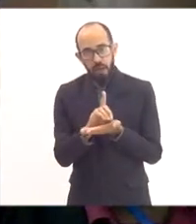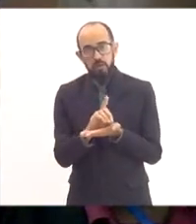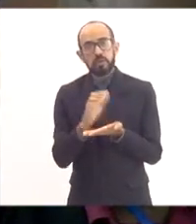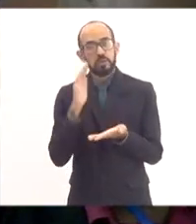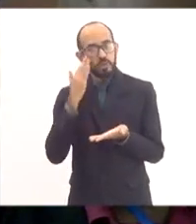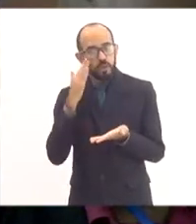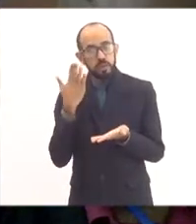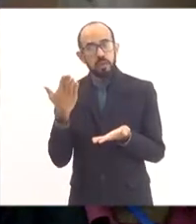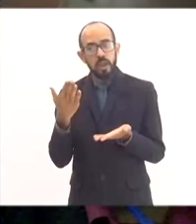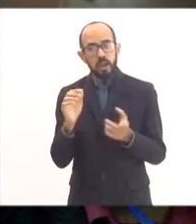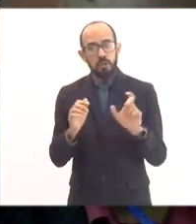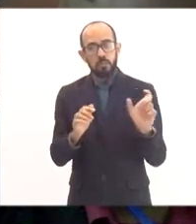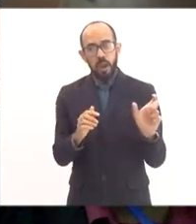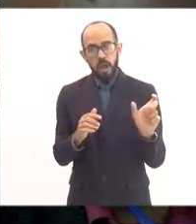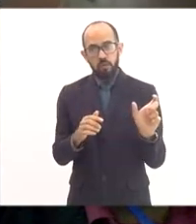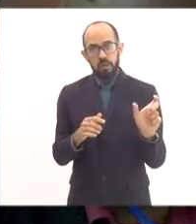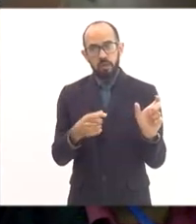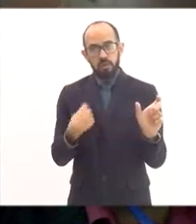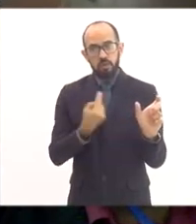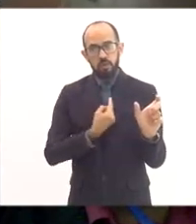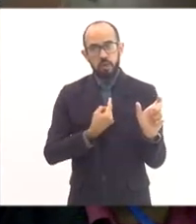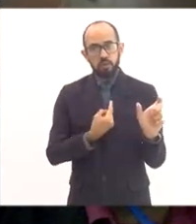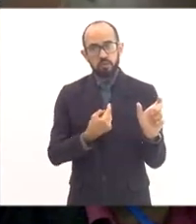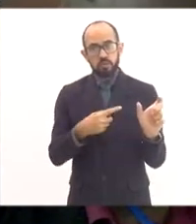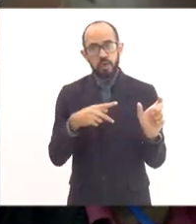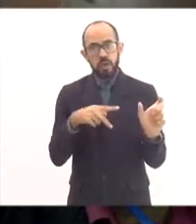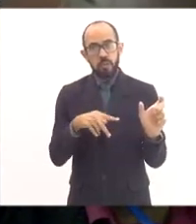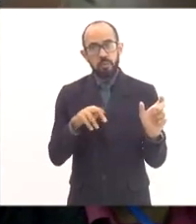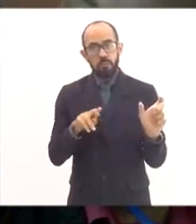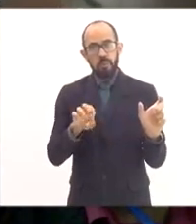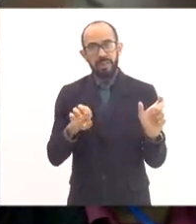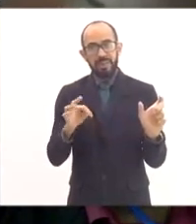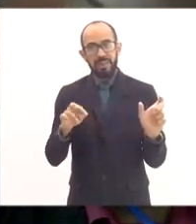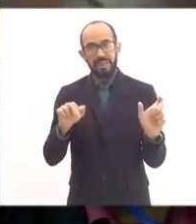que nós fomos abandonados e esquecidos em função